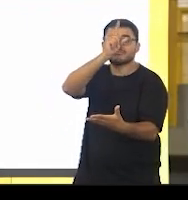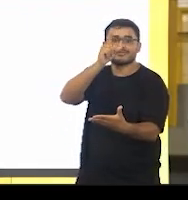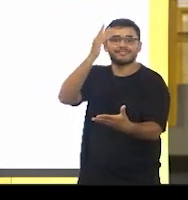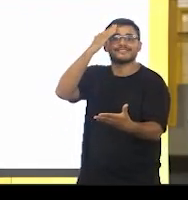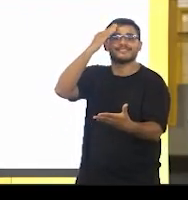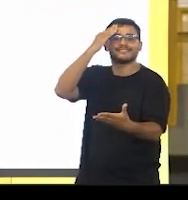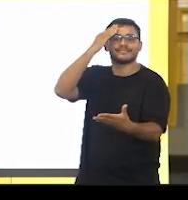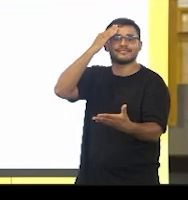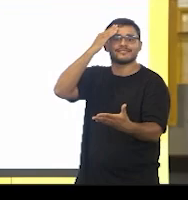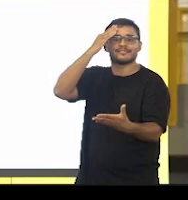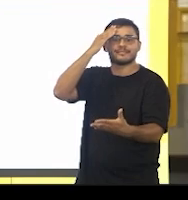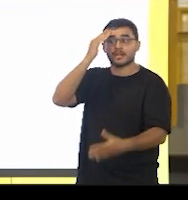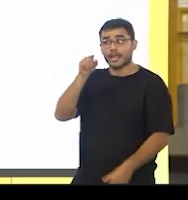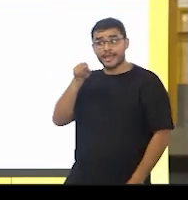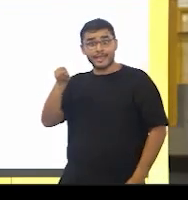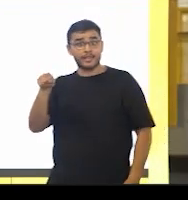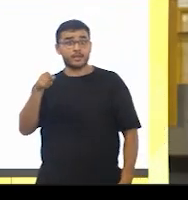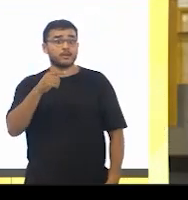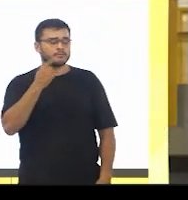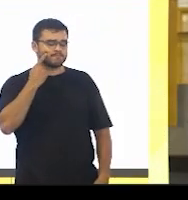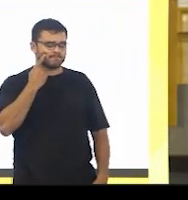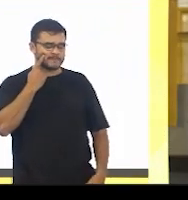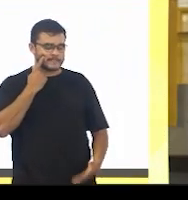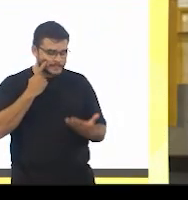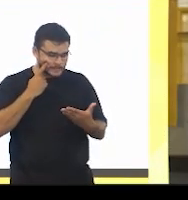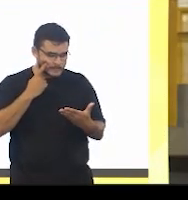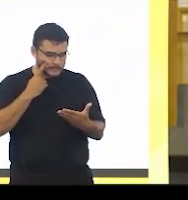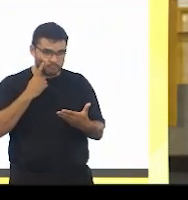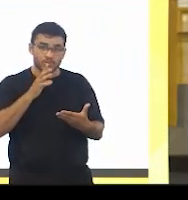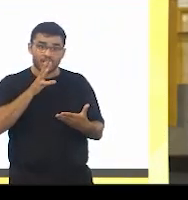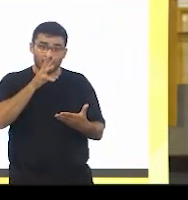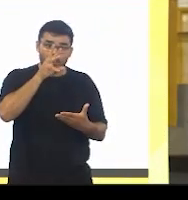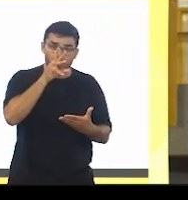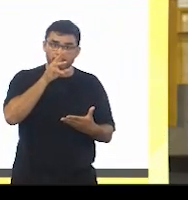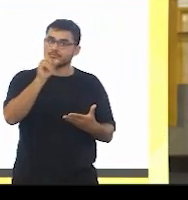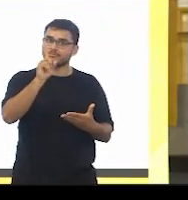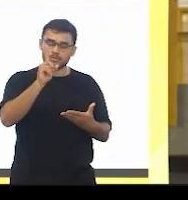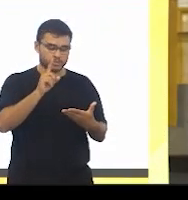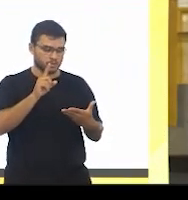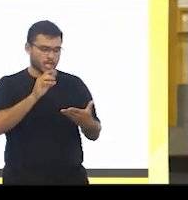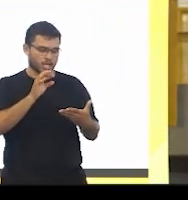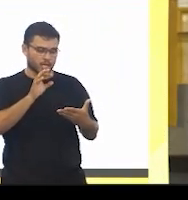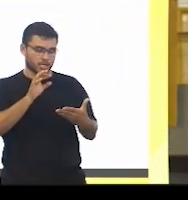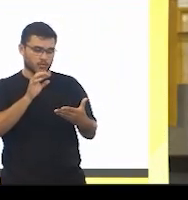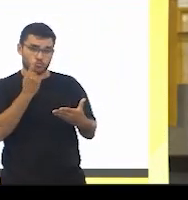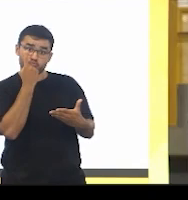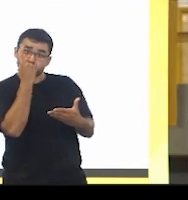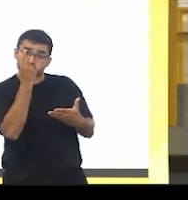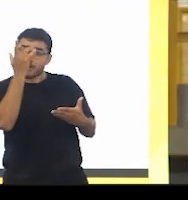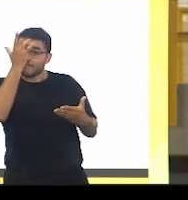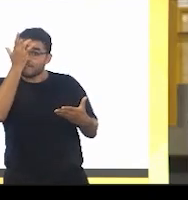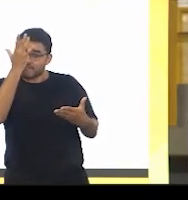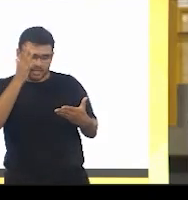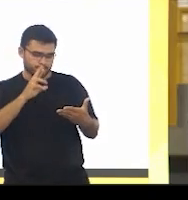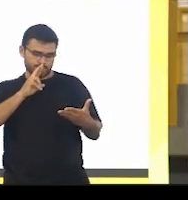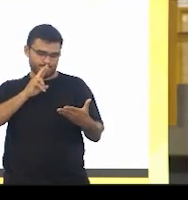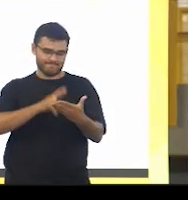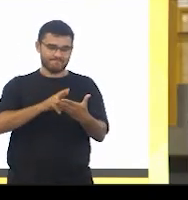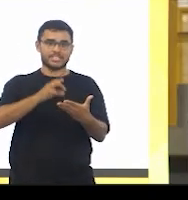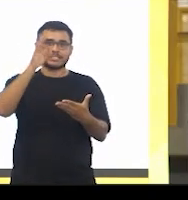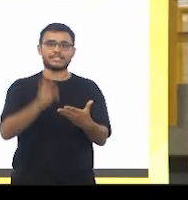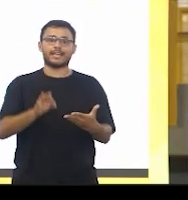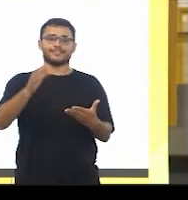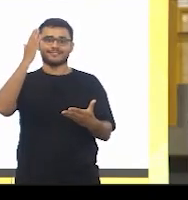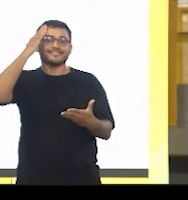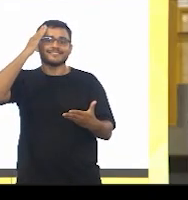levanta. Agora vocês entenderam a lógica, né? Quer saber qual é a mágica? Fica atento na aula, tá bom? Vai,